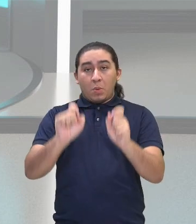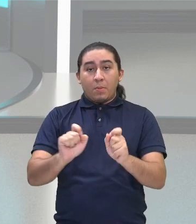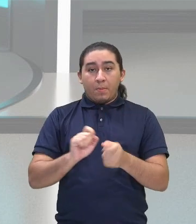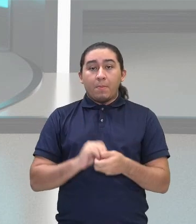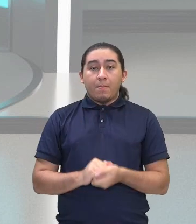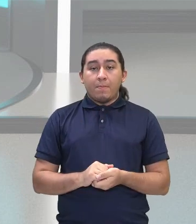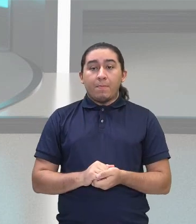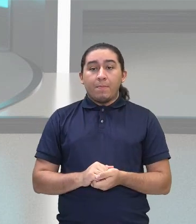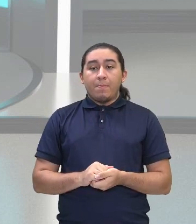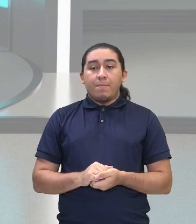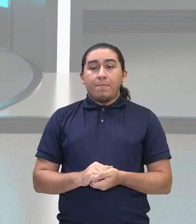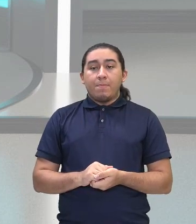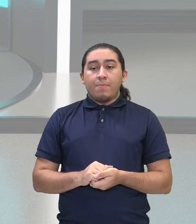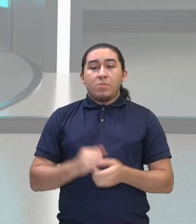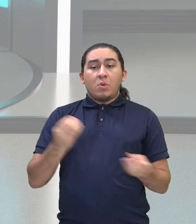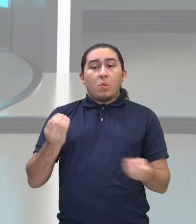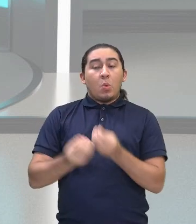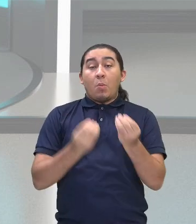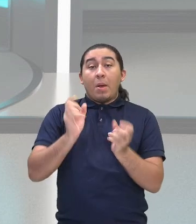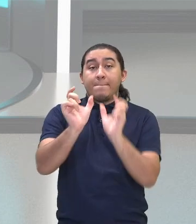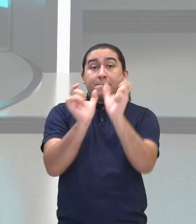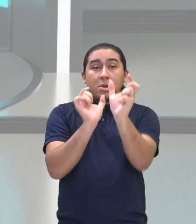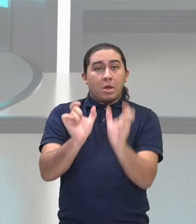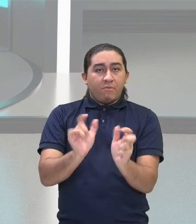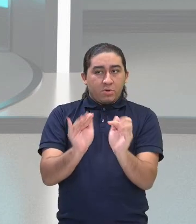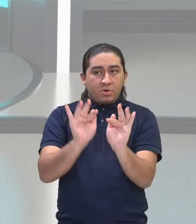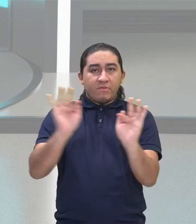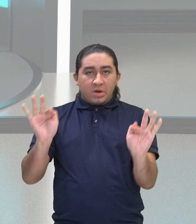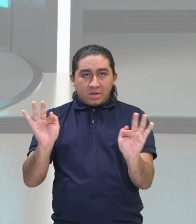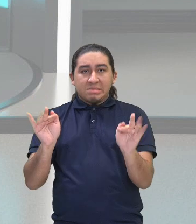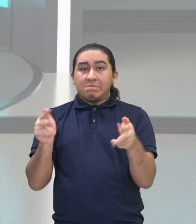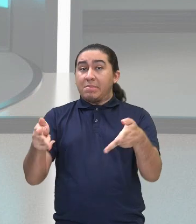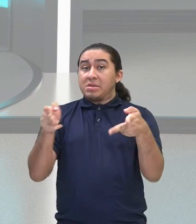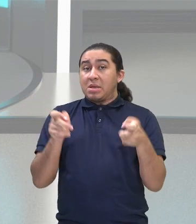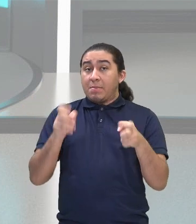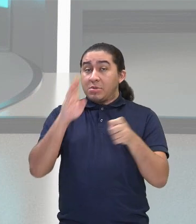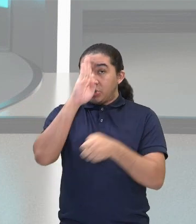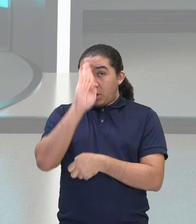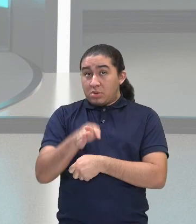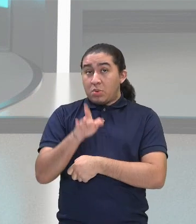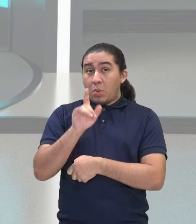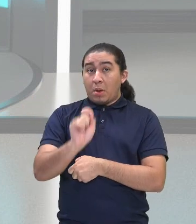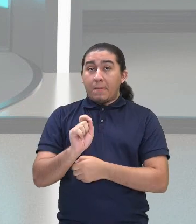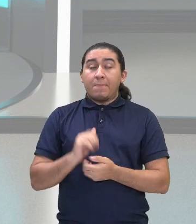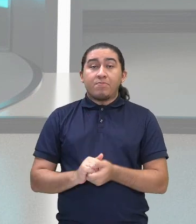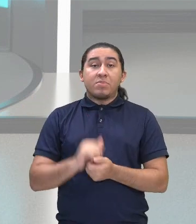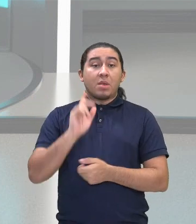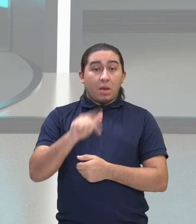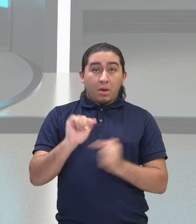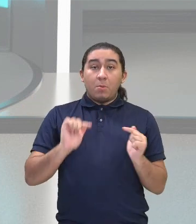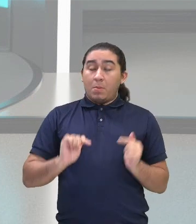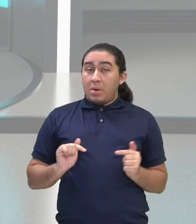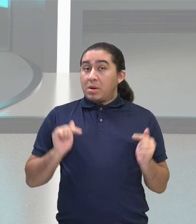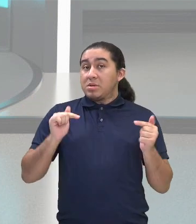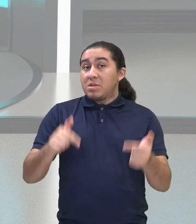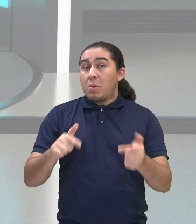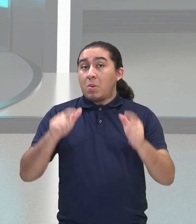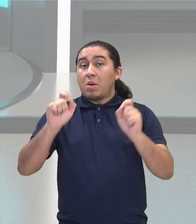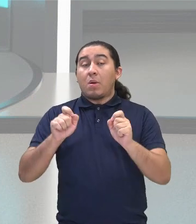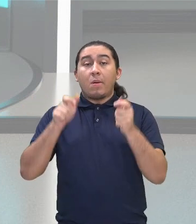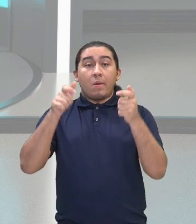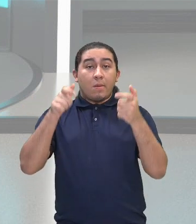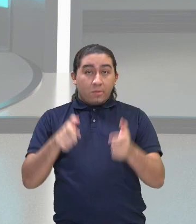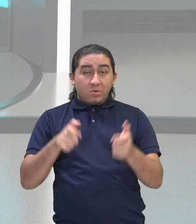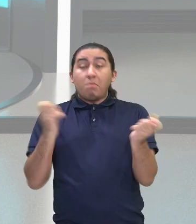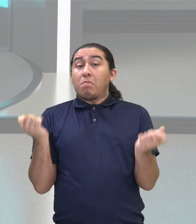na colocação das palavras, você percebe que é uma ação que estava